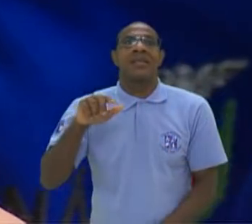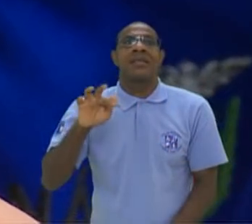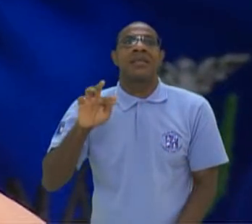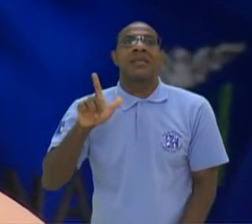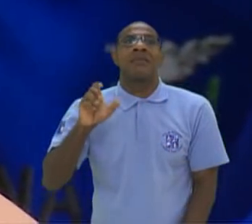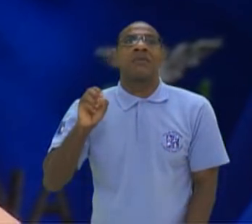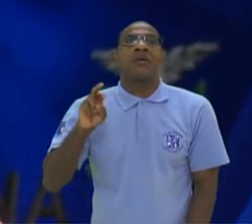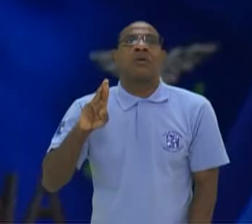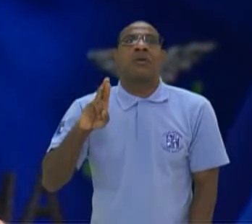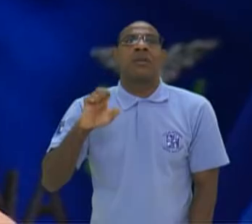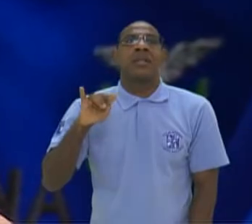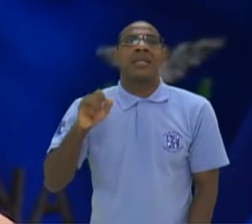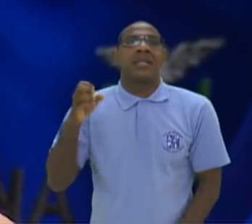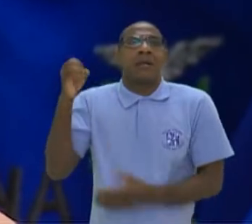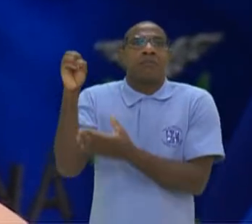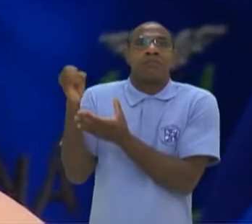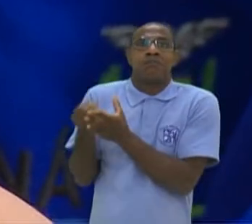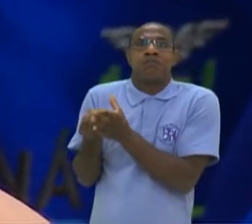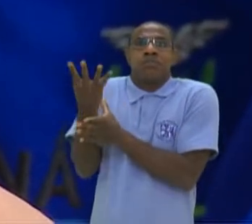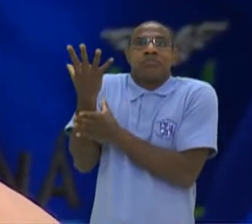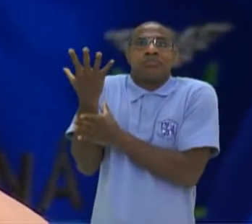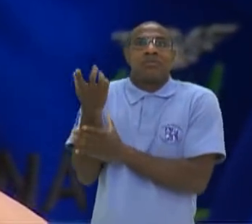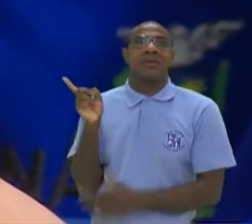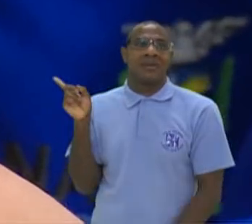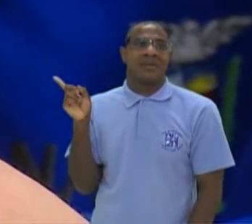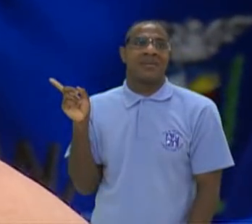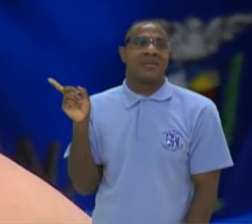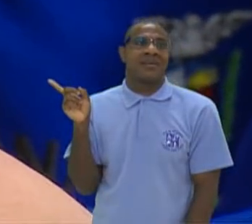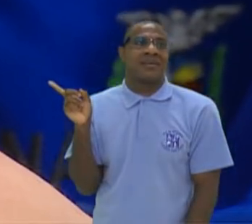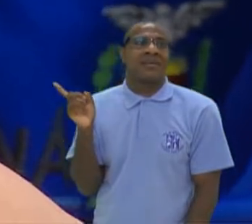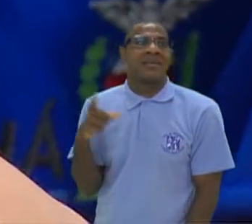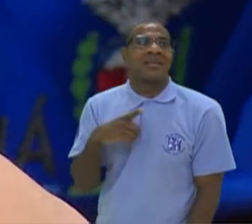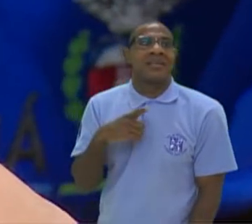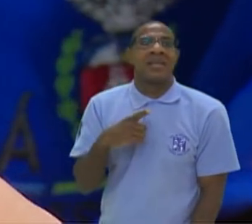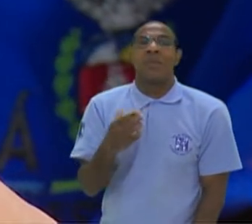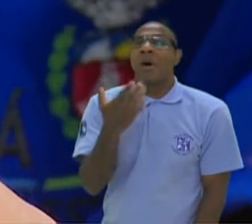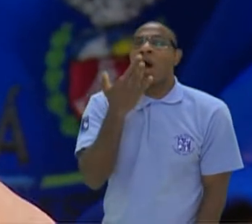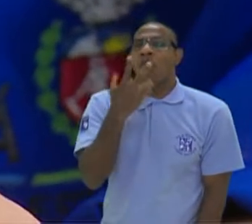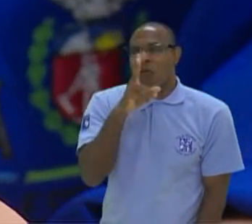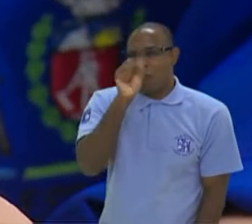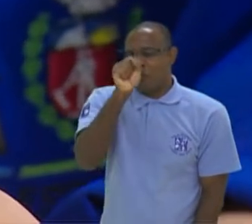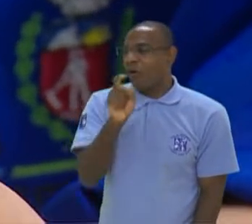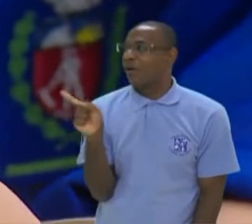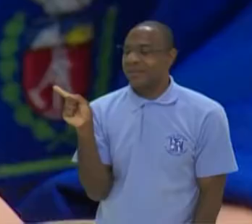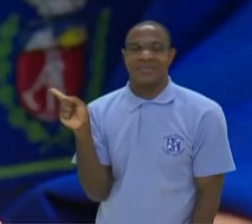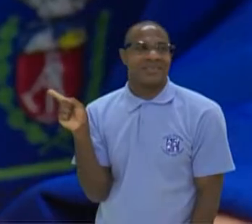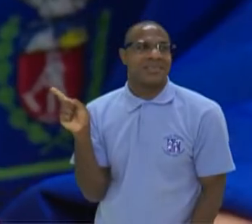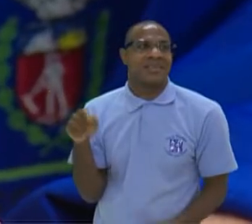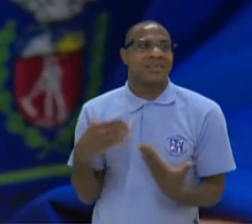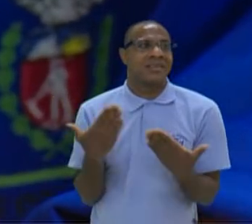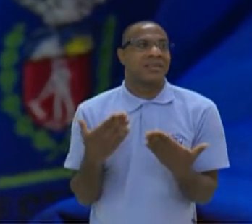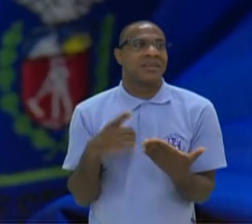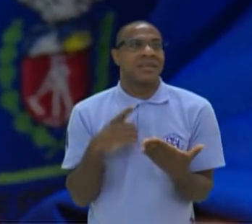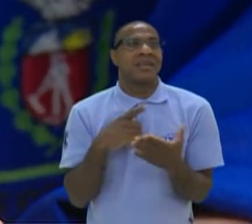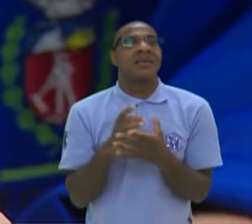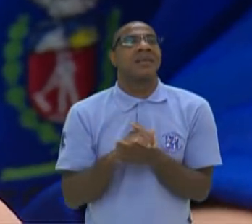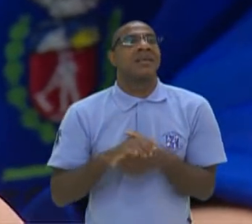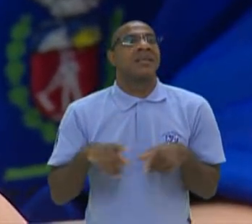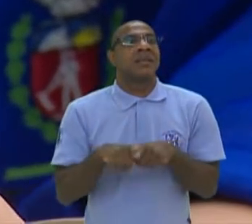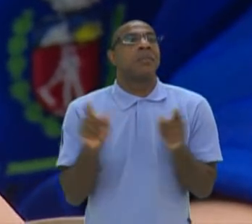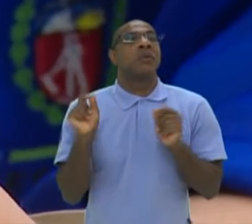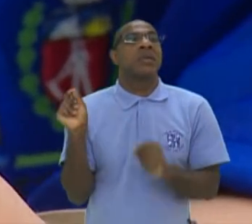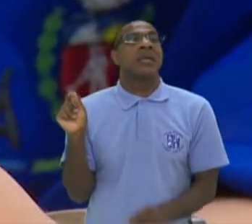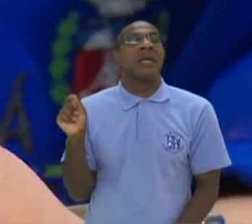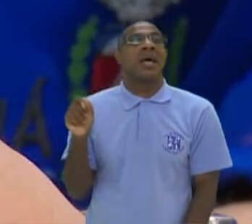margarida. A margarida, ela tem no centro dela todas as estruturas